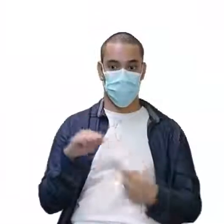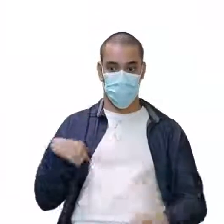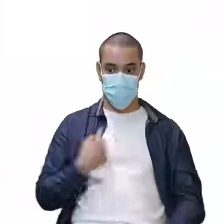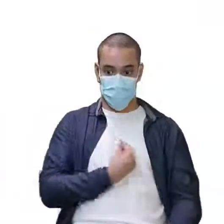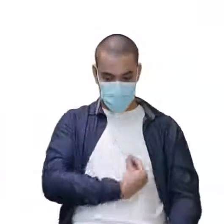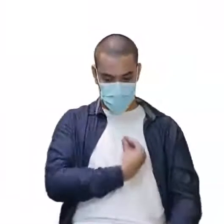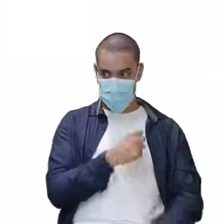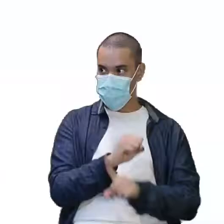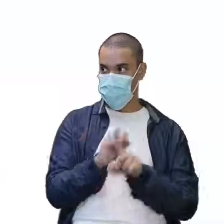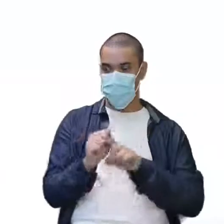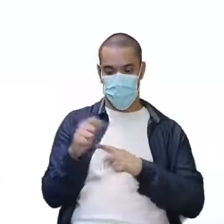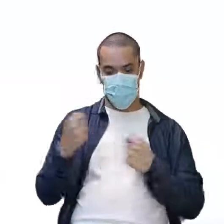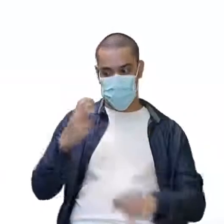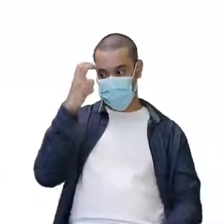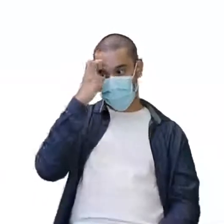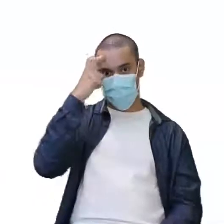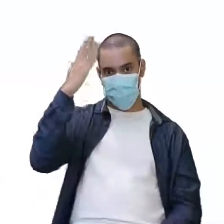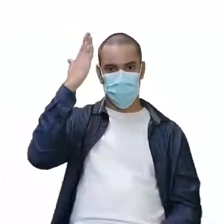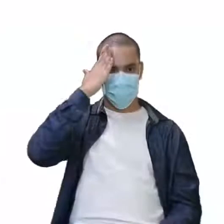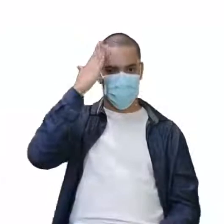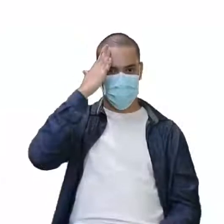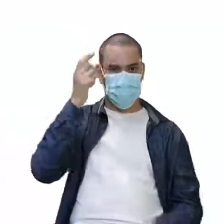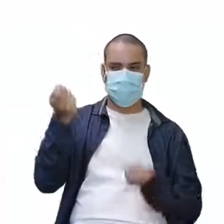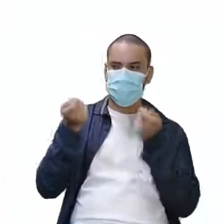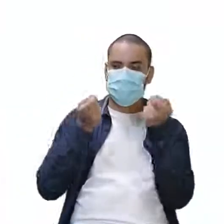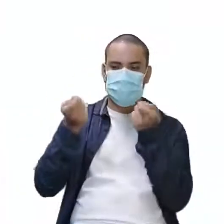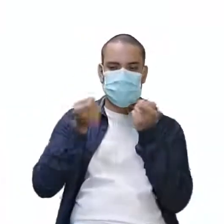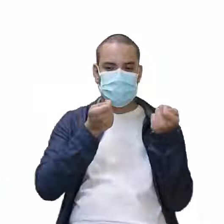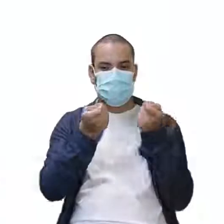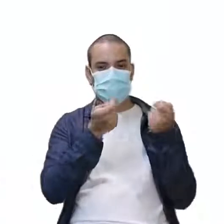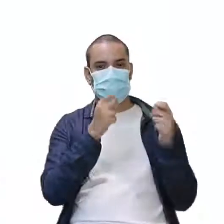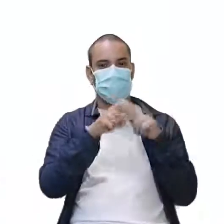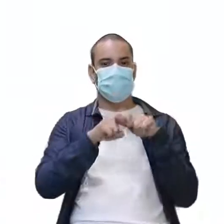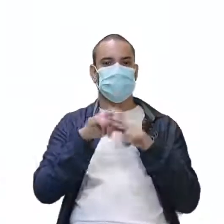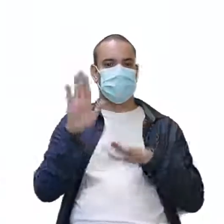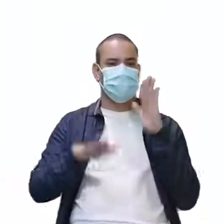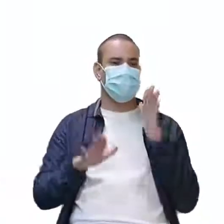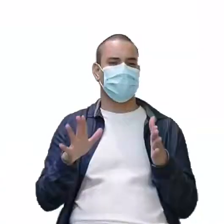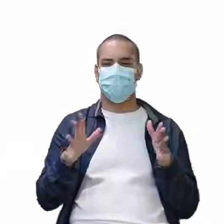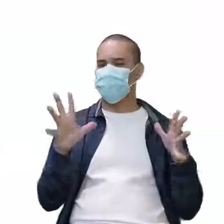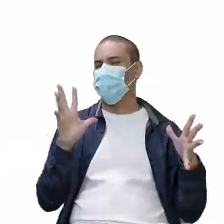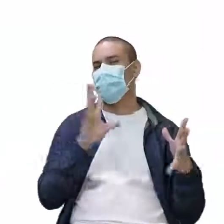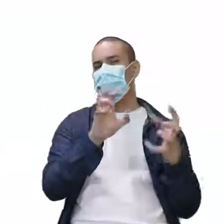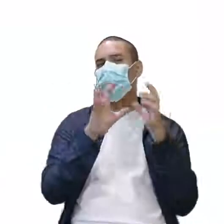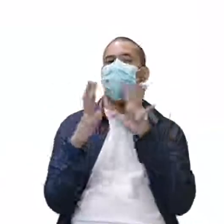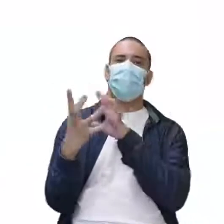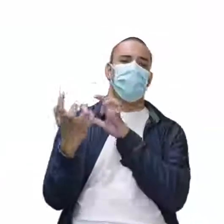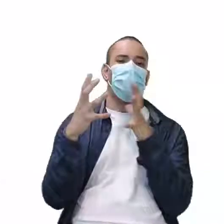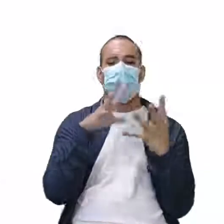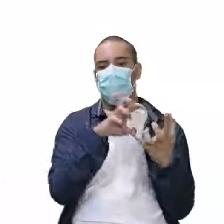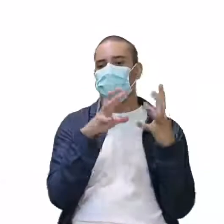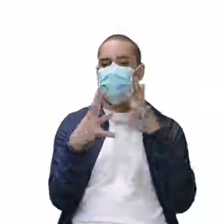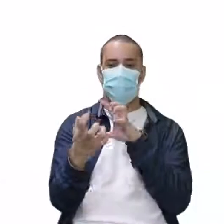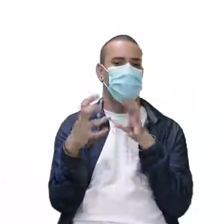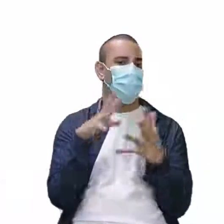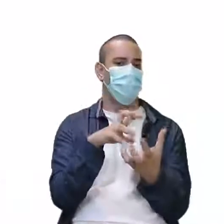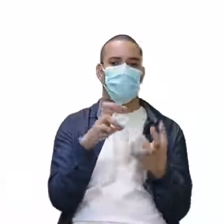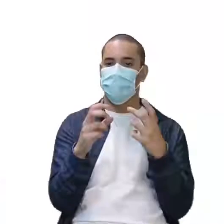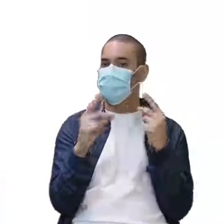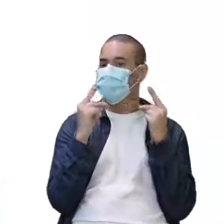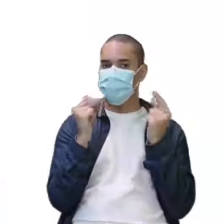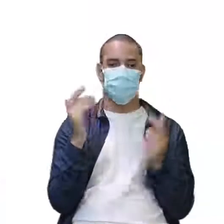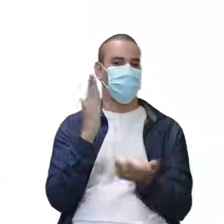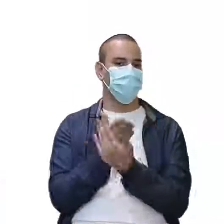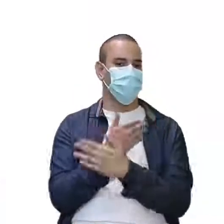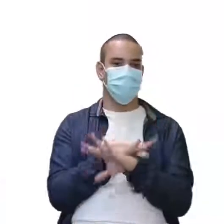em sociedade precisa ser sábio. Porque senão você só entra nas desarmonias da vida e aí acabou. Você não